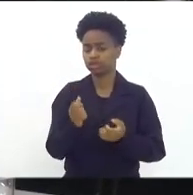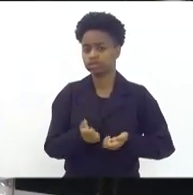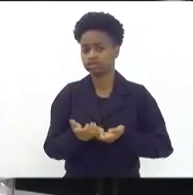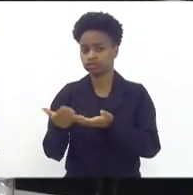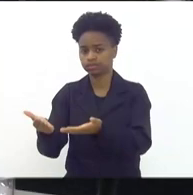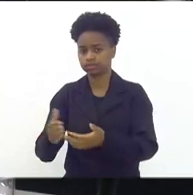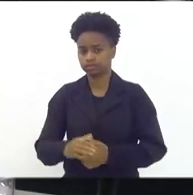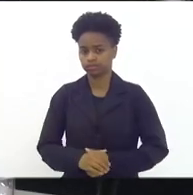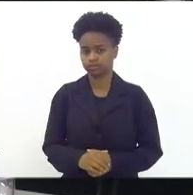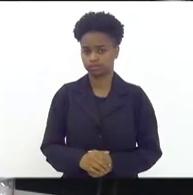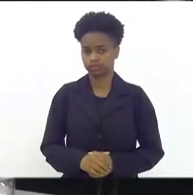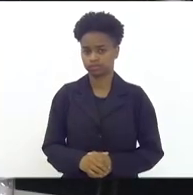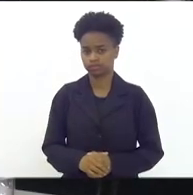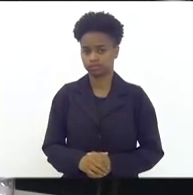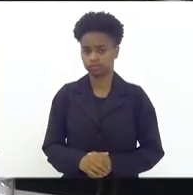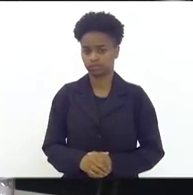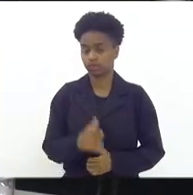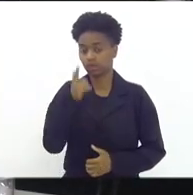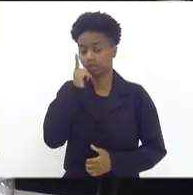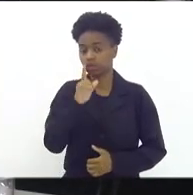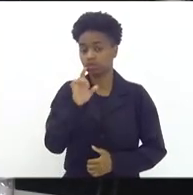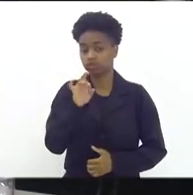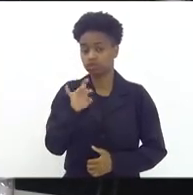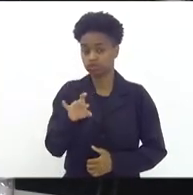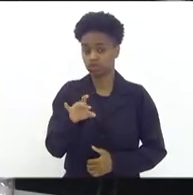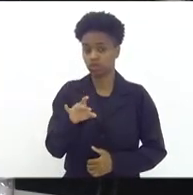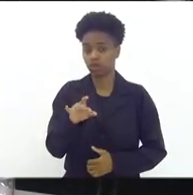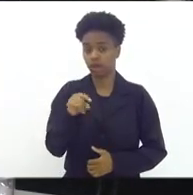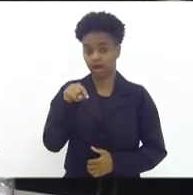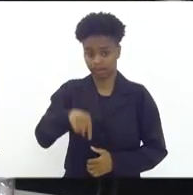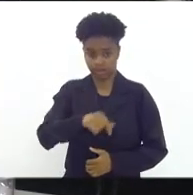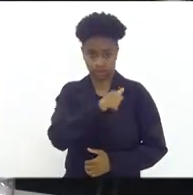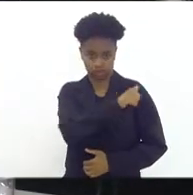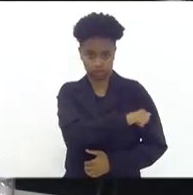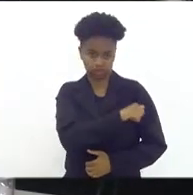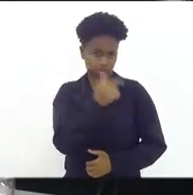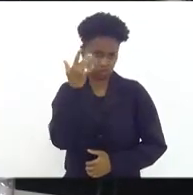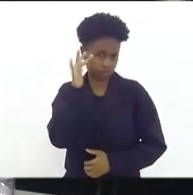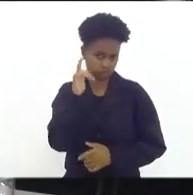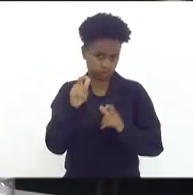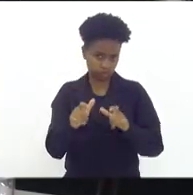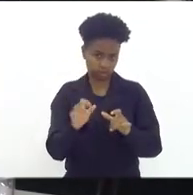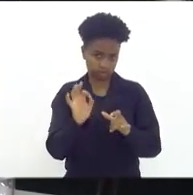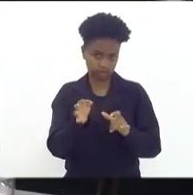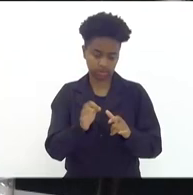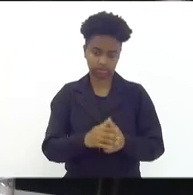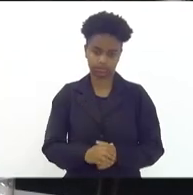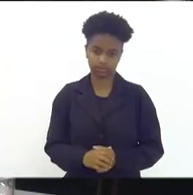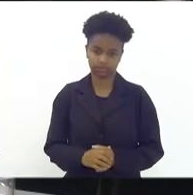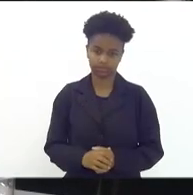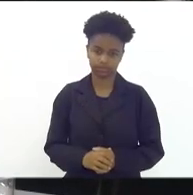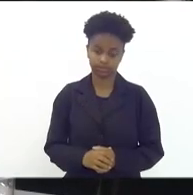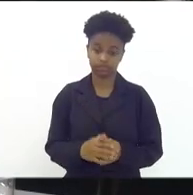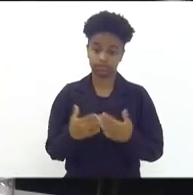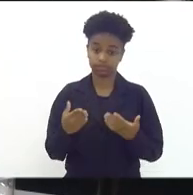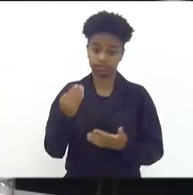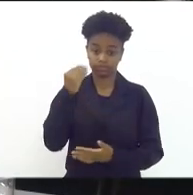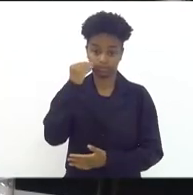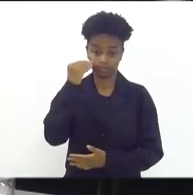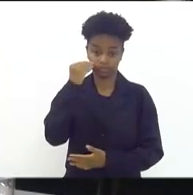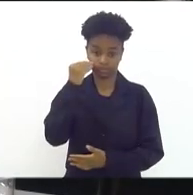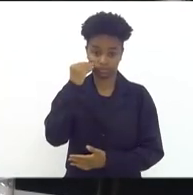ela só consegue a base de compressão dela fica aqui no rio não sei qual local e eles tentam